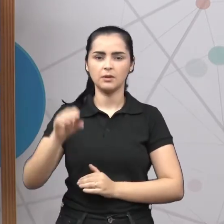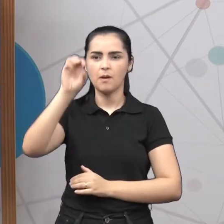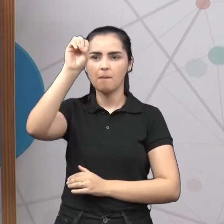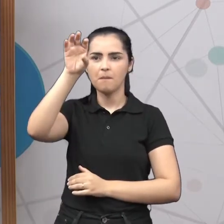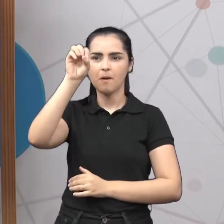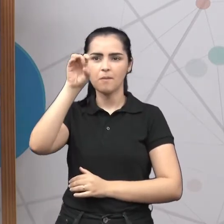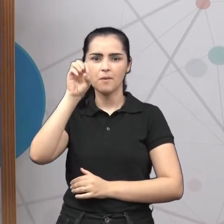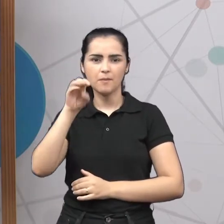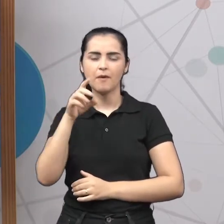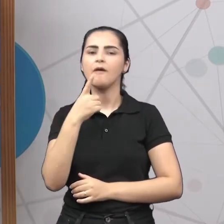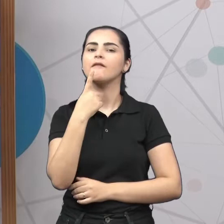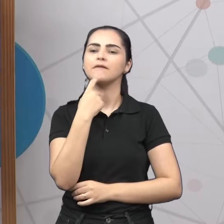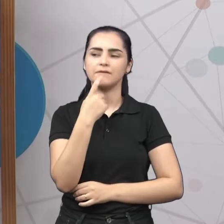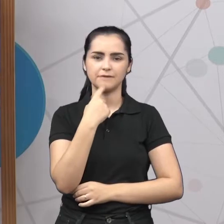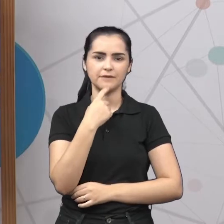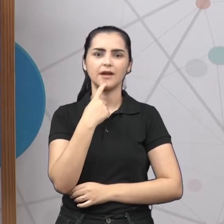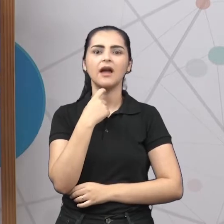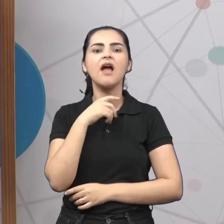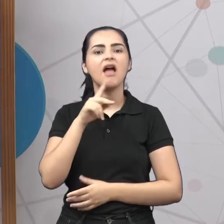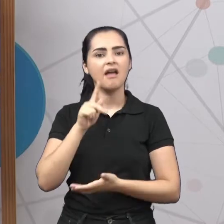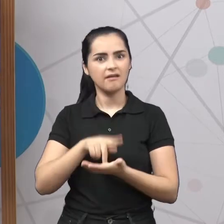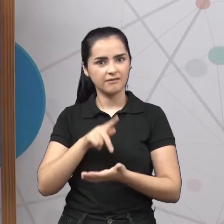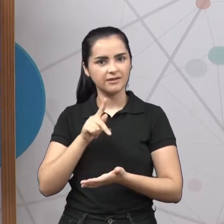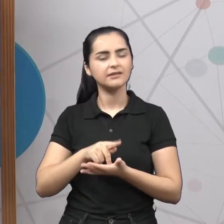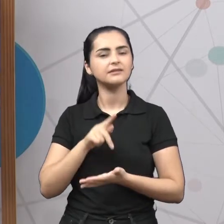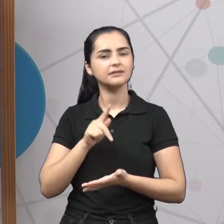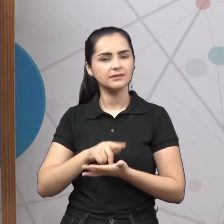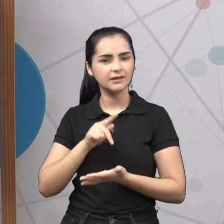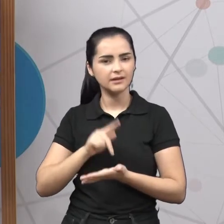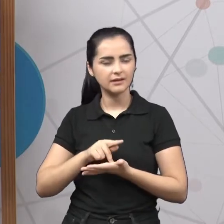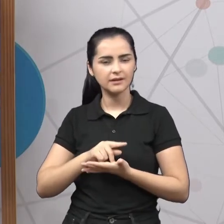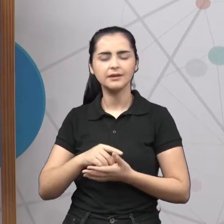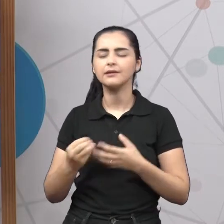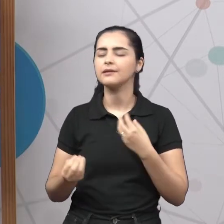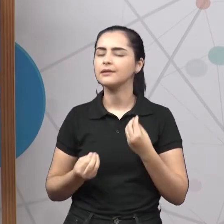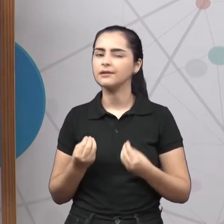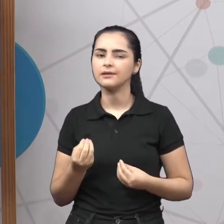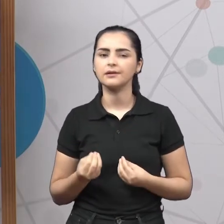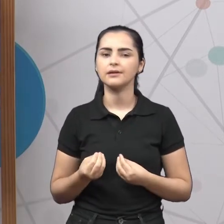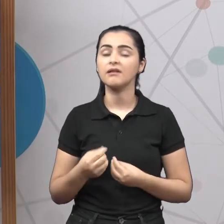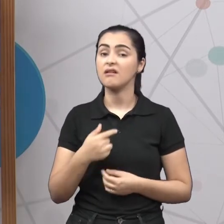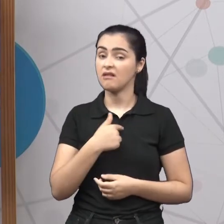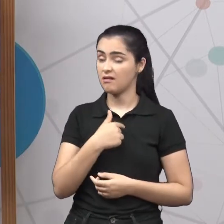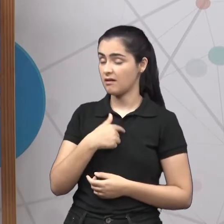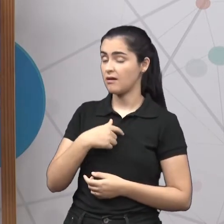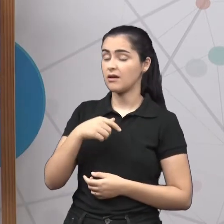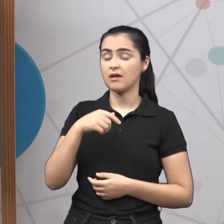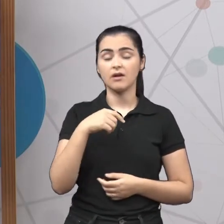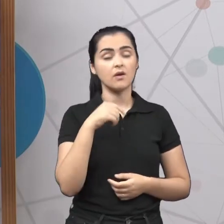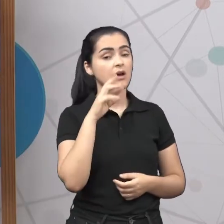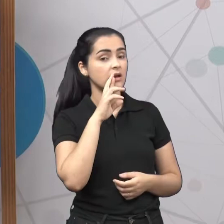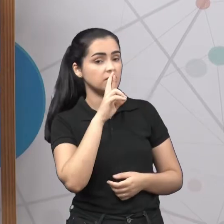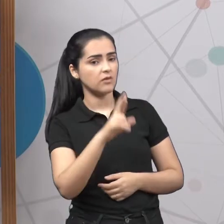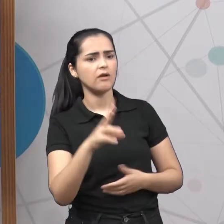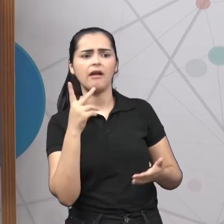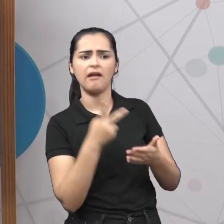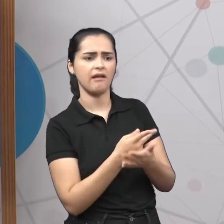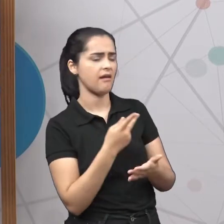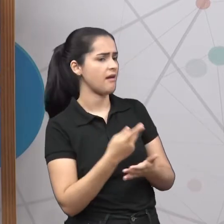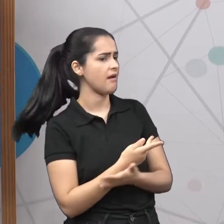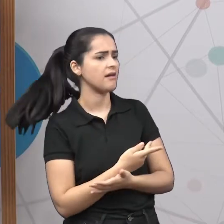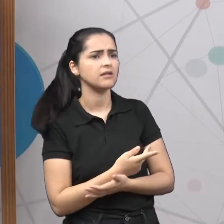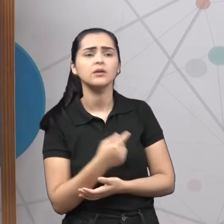sinal vermelho? Eu falo, é mesmo? E aí? E aí que eu falei com ele que é errado.